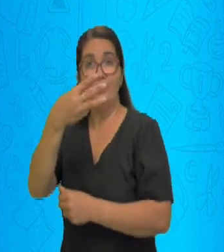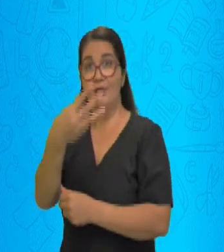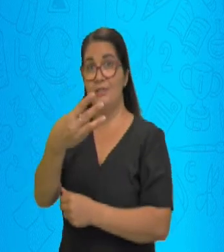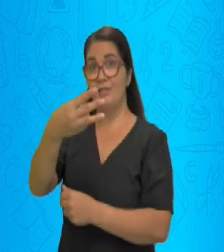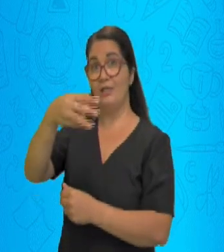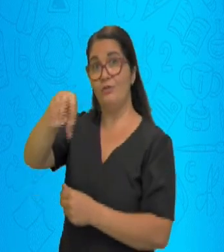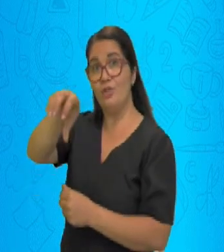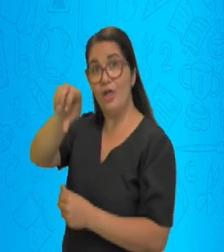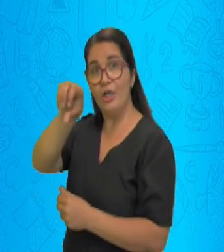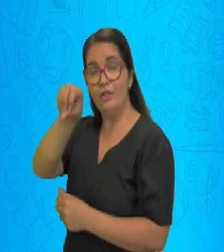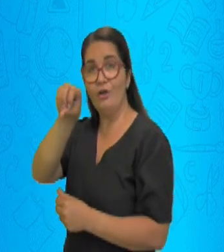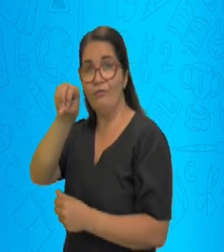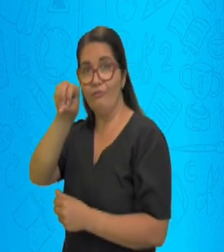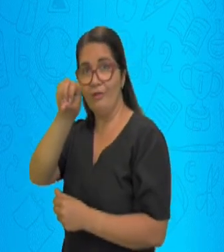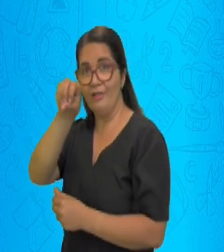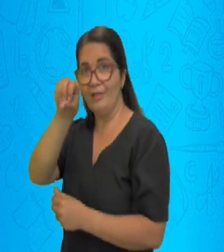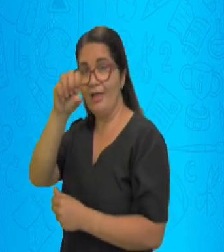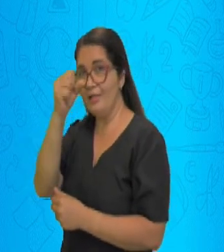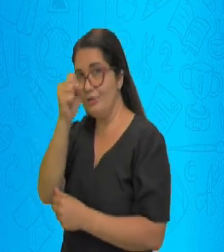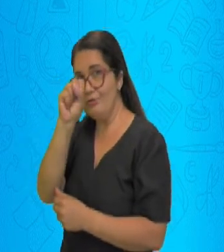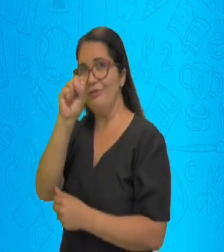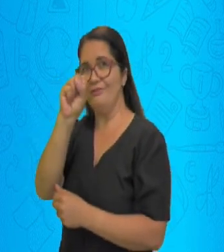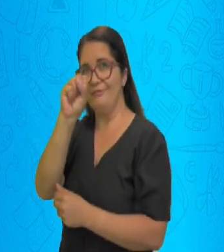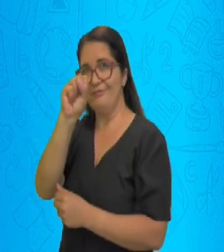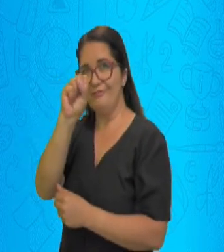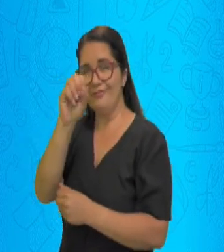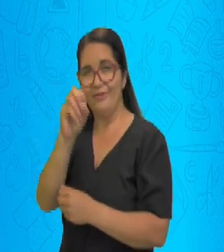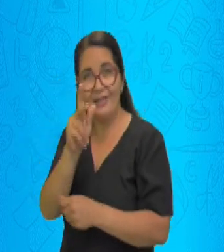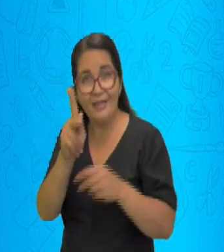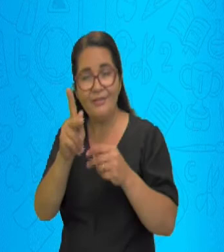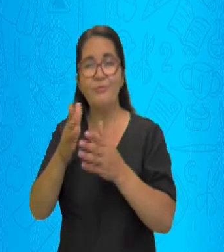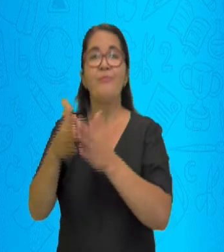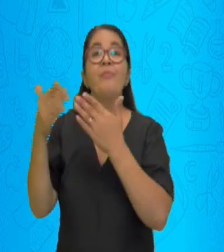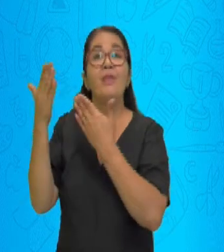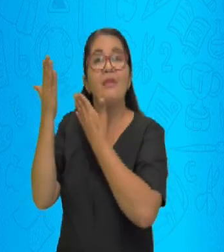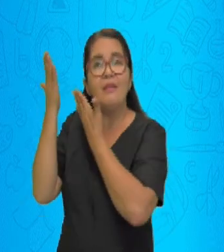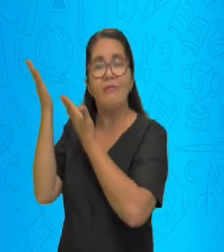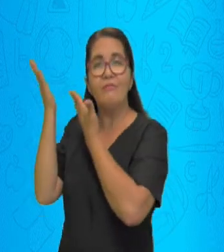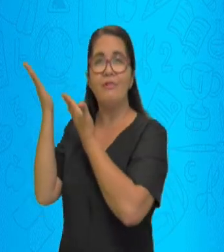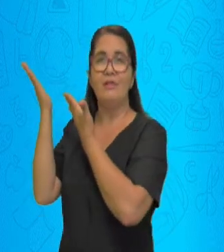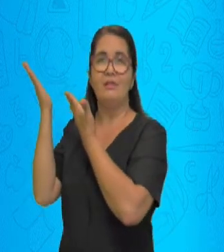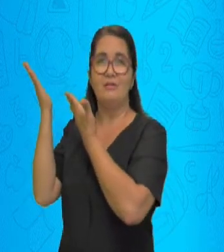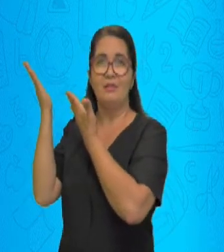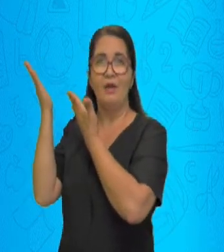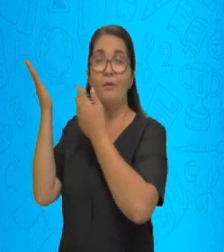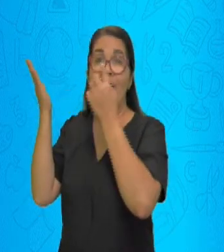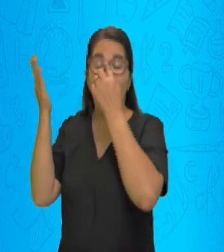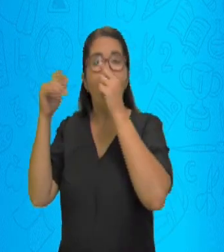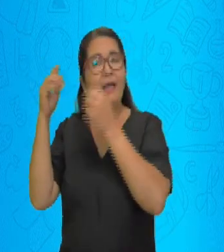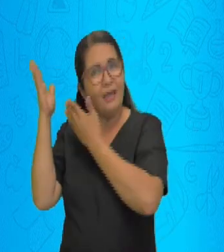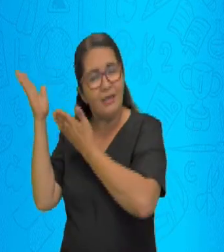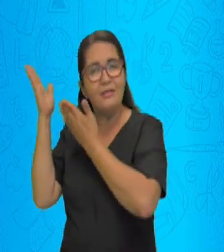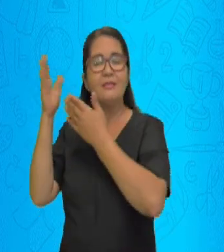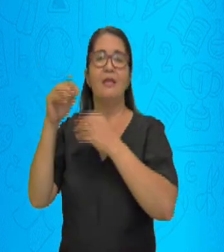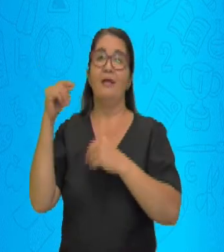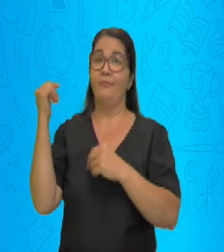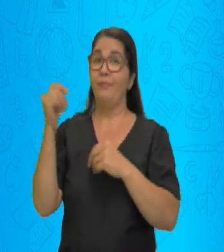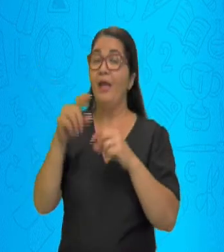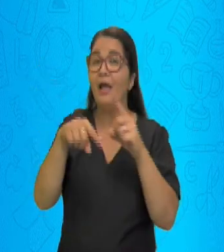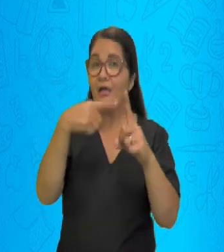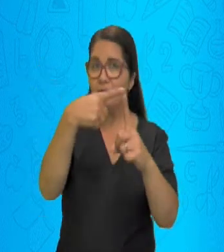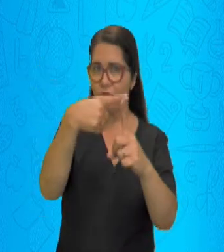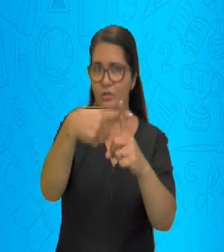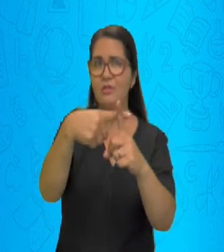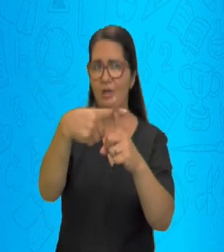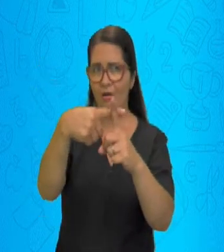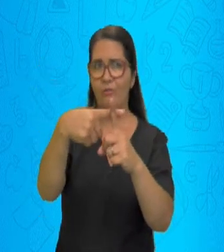1398. E aqui uma informação muito importante é que essa é a operação da adição que não tem reserva. Observe